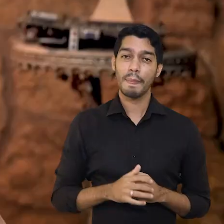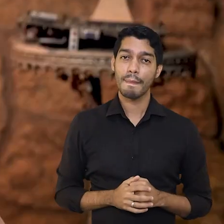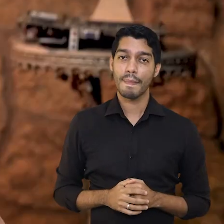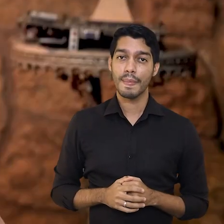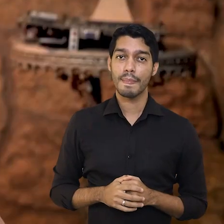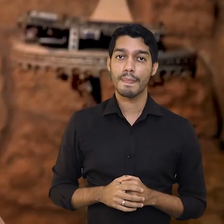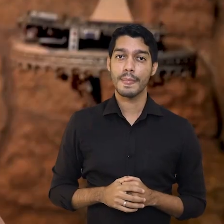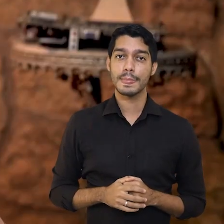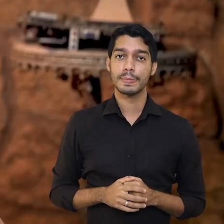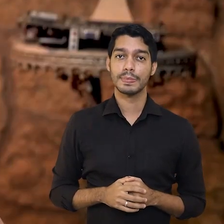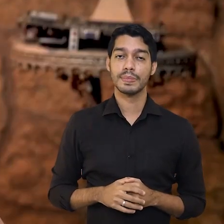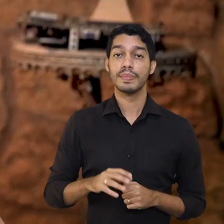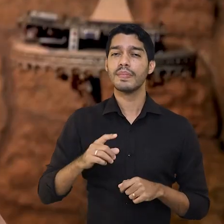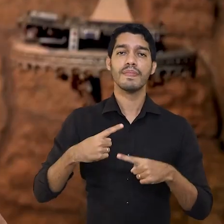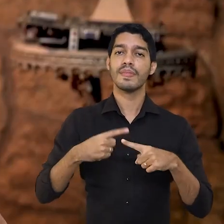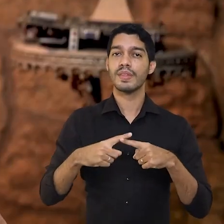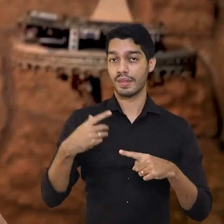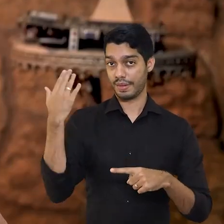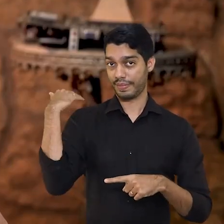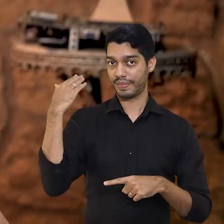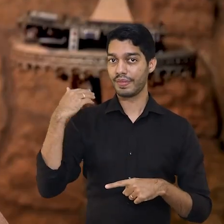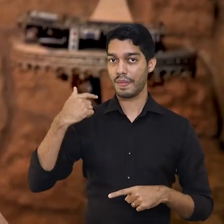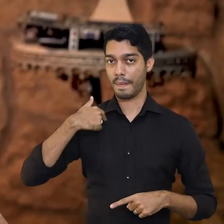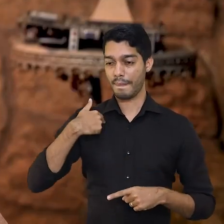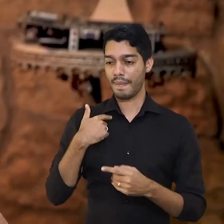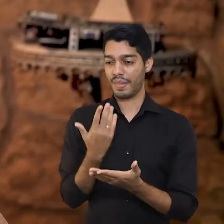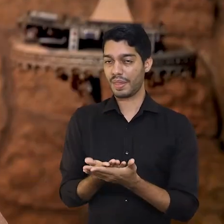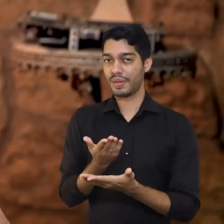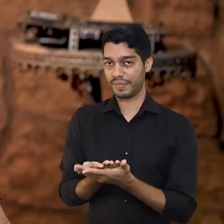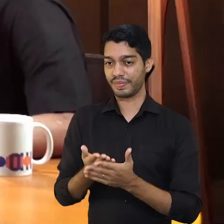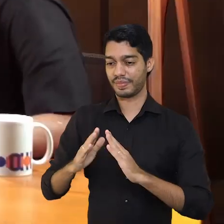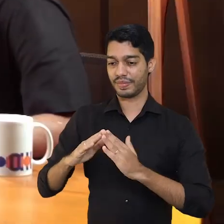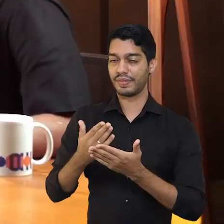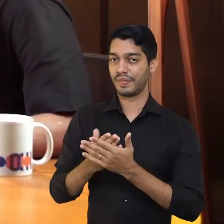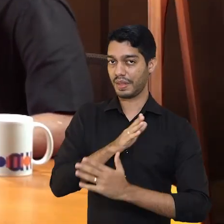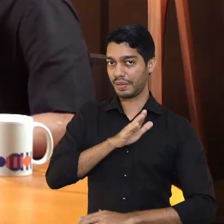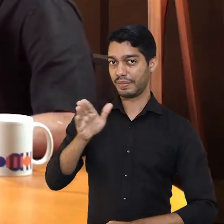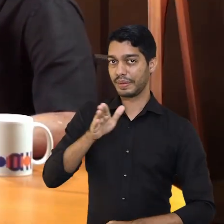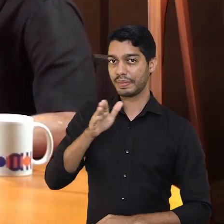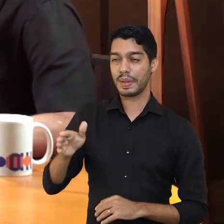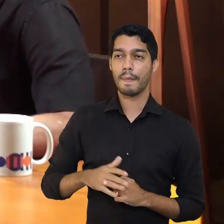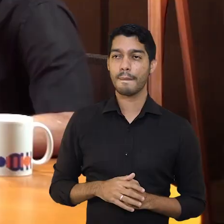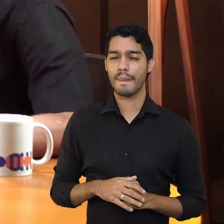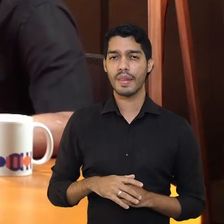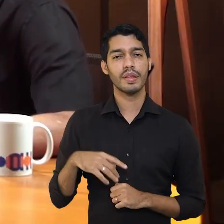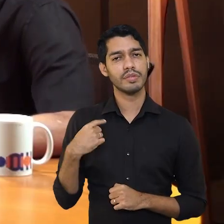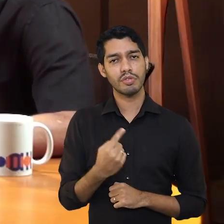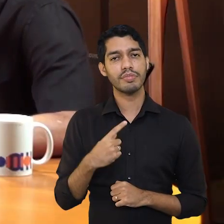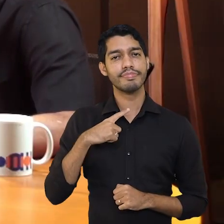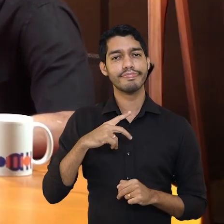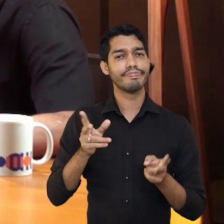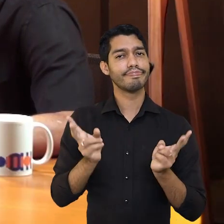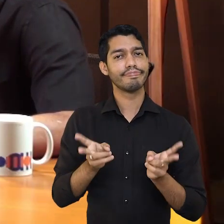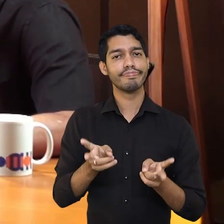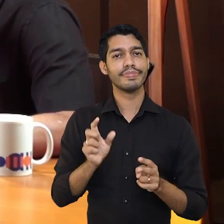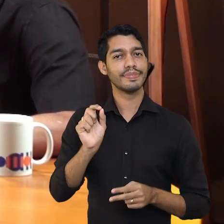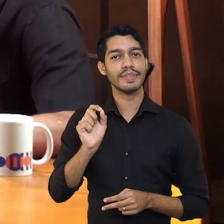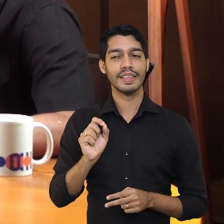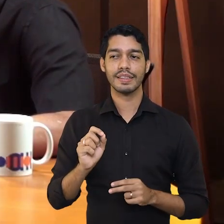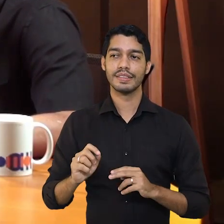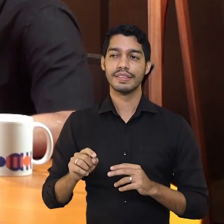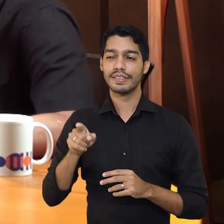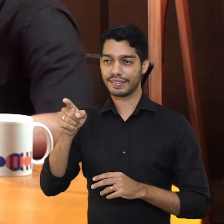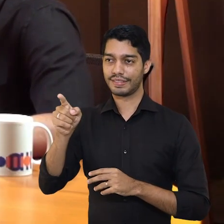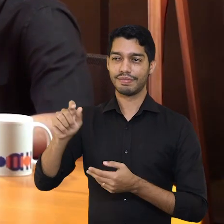porque pelo menos na época que eu fazia escola, a gente sempre tem essa coisa do o dever